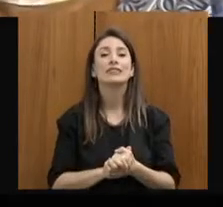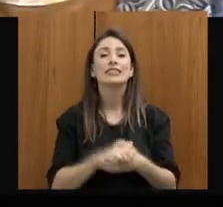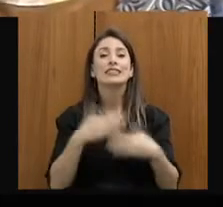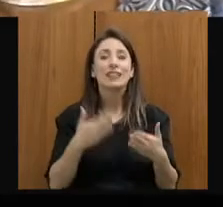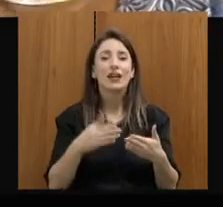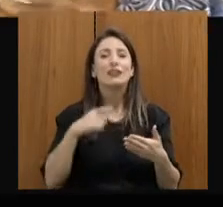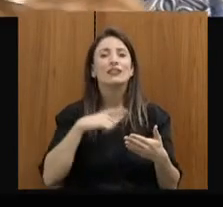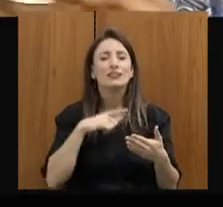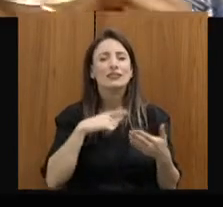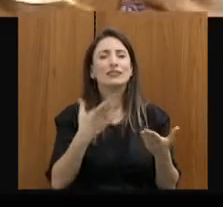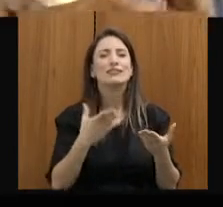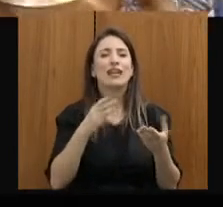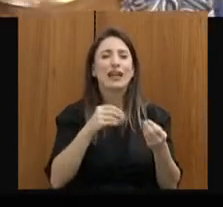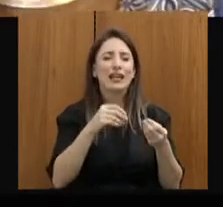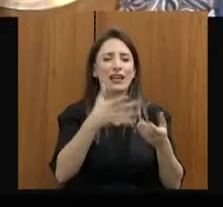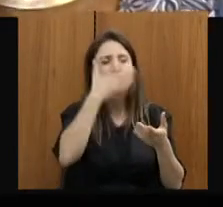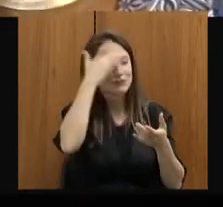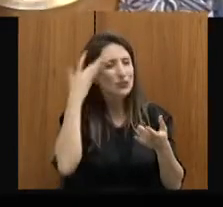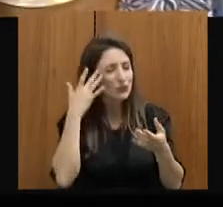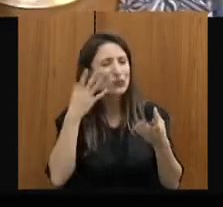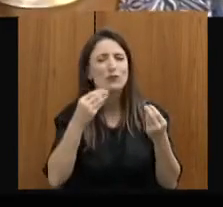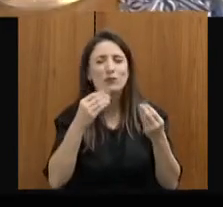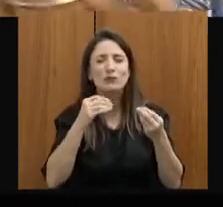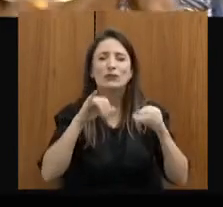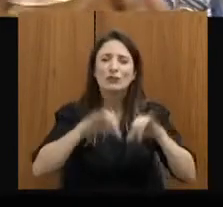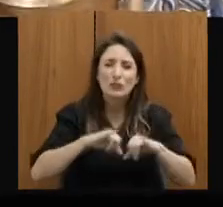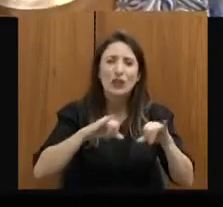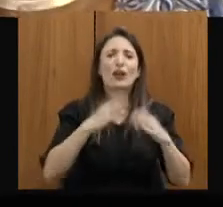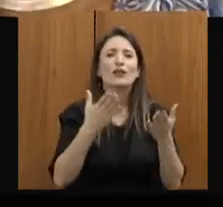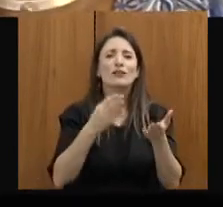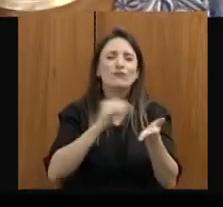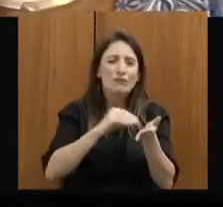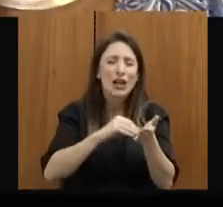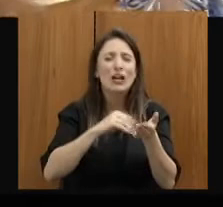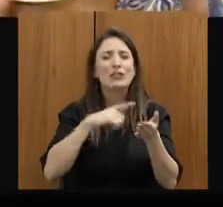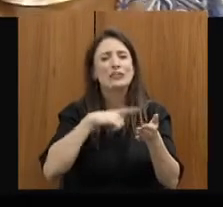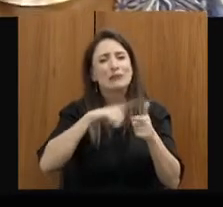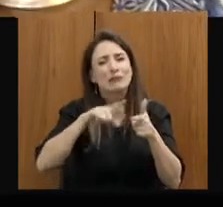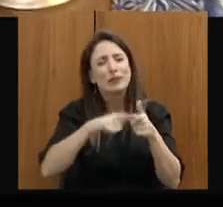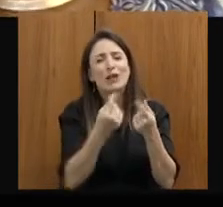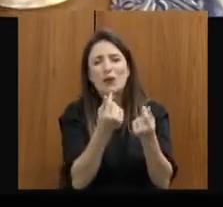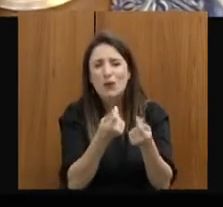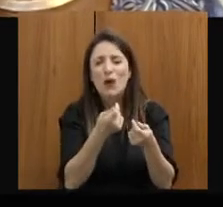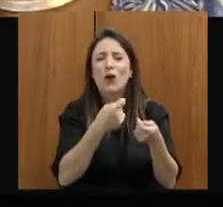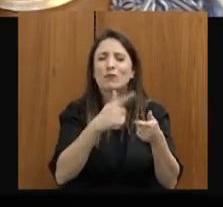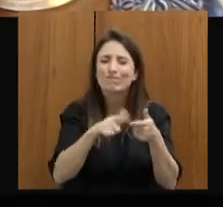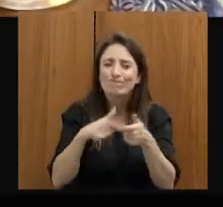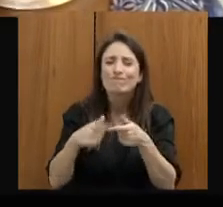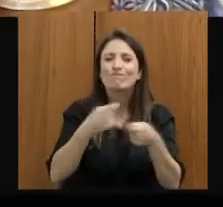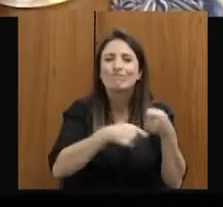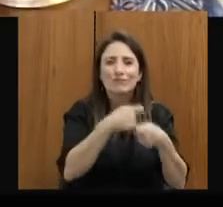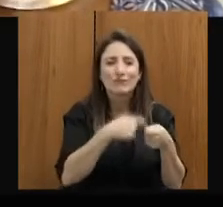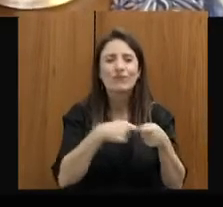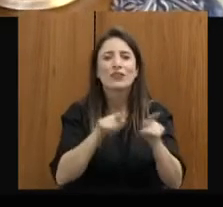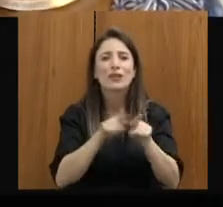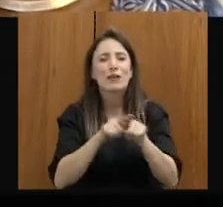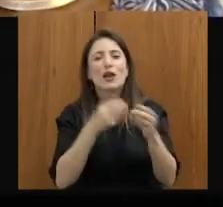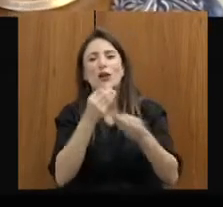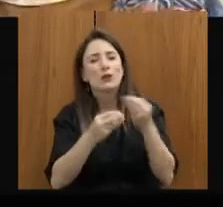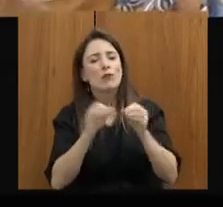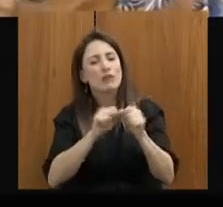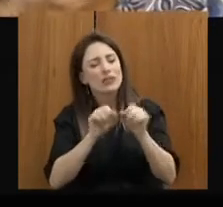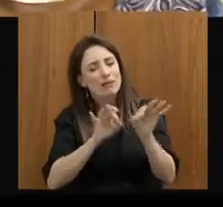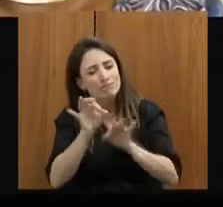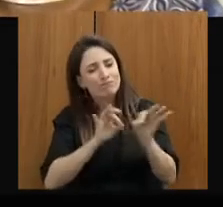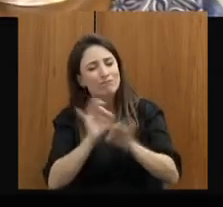vulnerabilidade socioeconômica passa pelo desenvolvimento sustentável inclusão produtiva valorização das práticas tradicionais de alimentação saúde